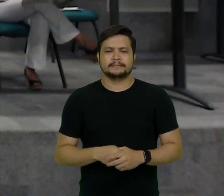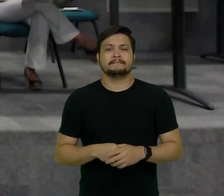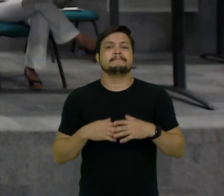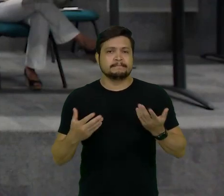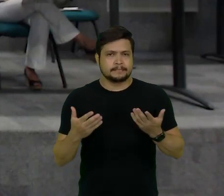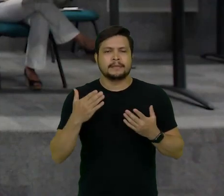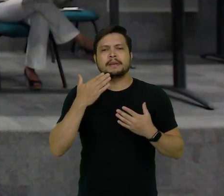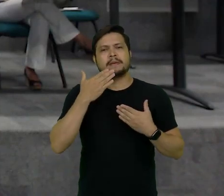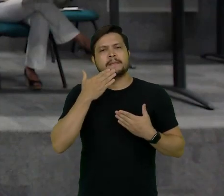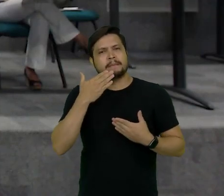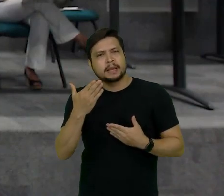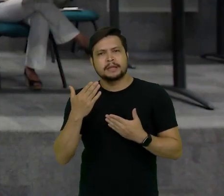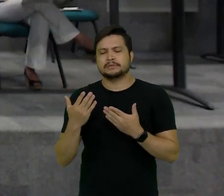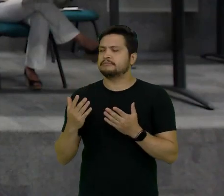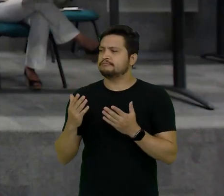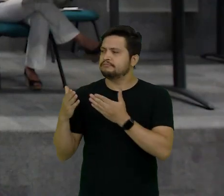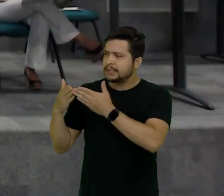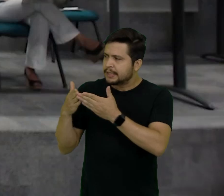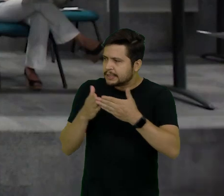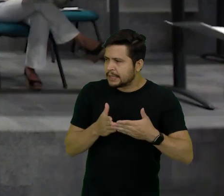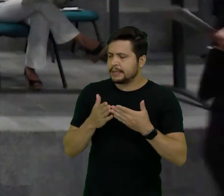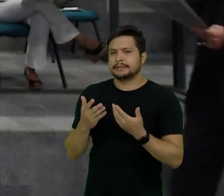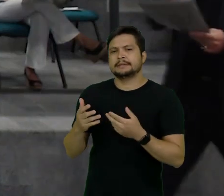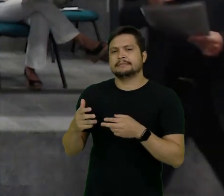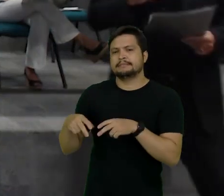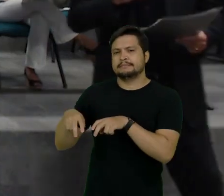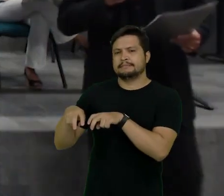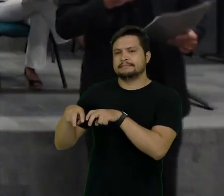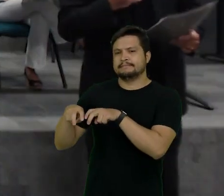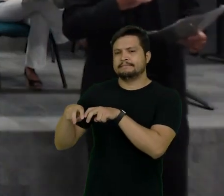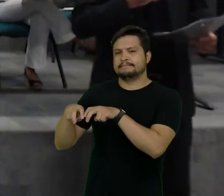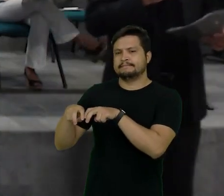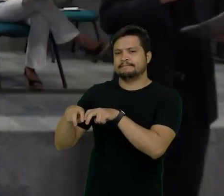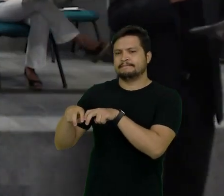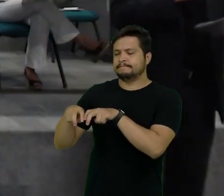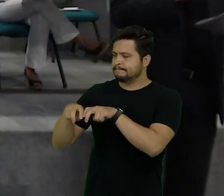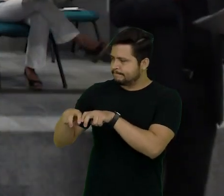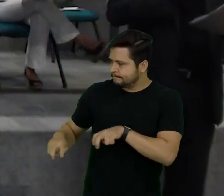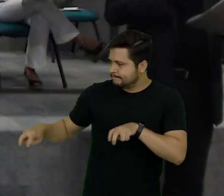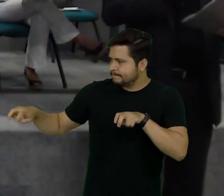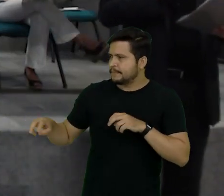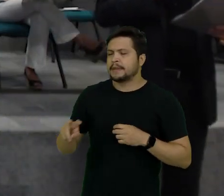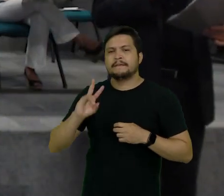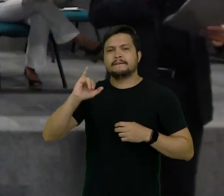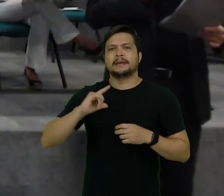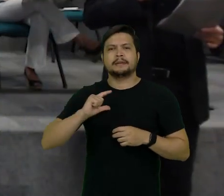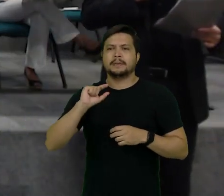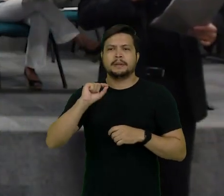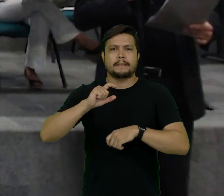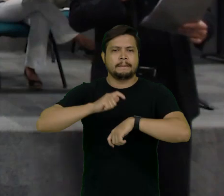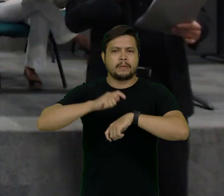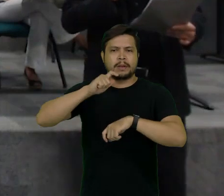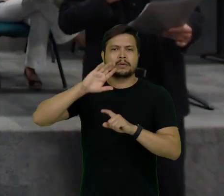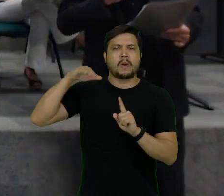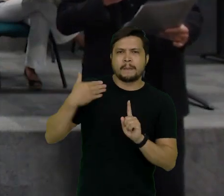Eu peço permissão à mesa diretiva para que, nesse momento, nós iremos fazer as homenagens